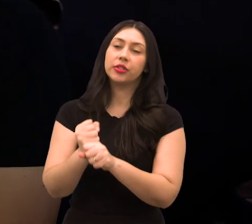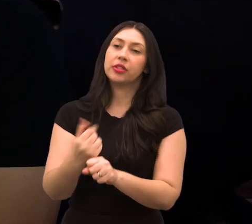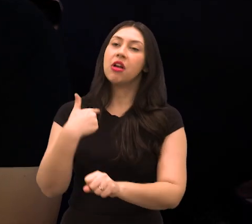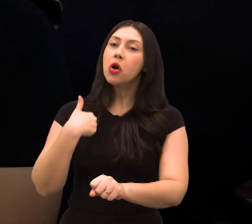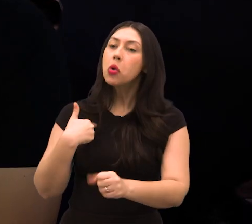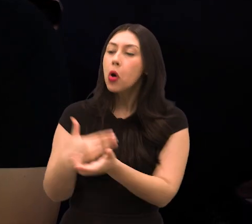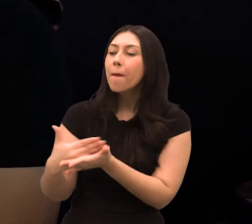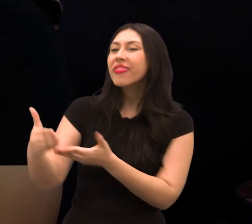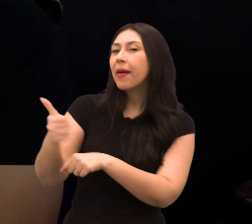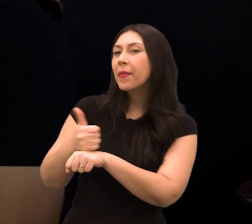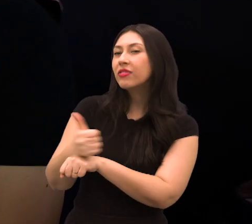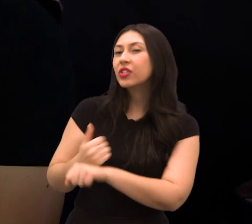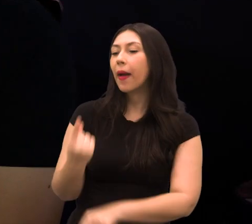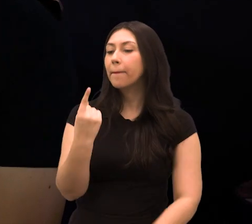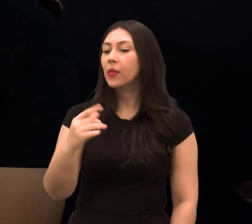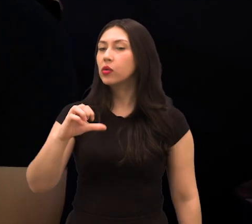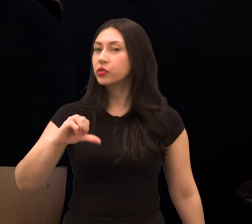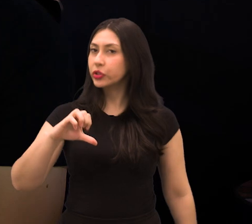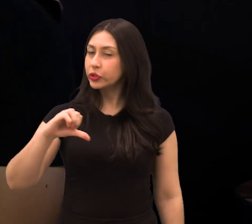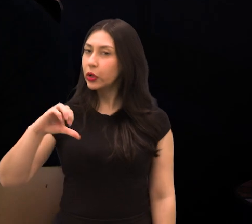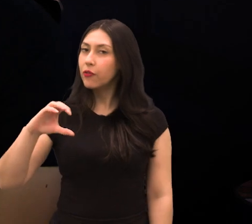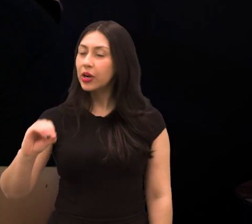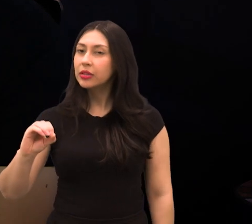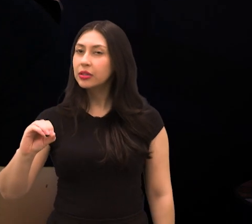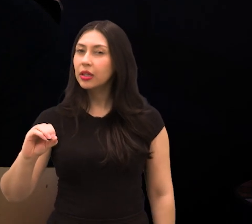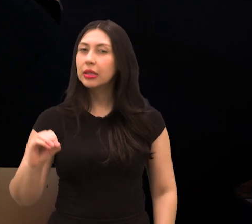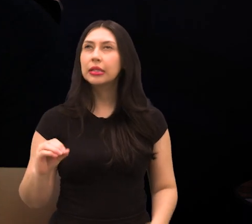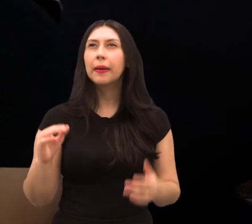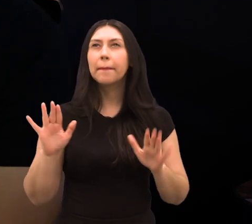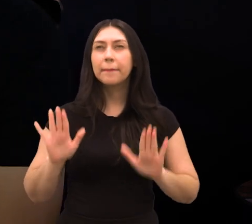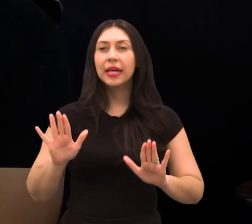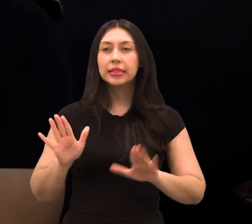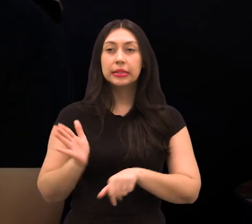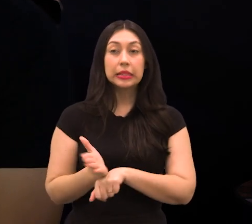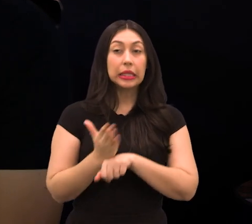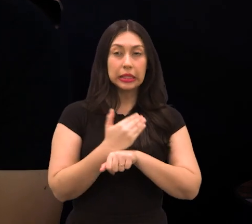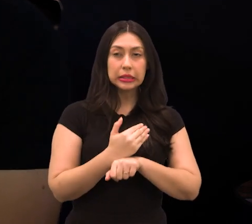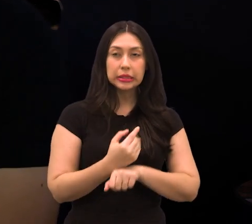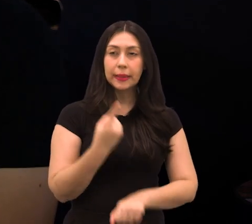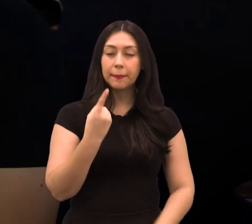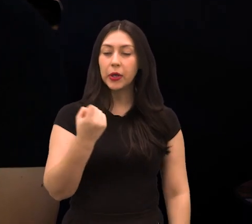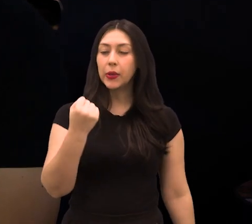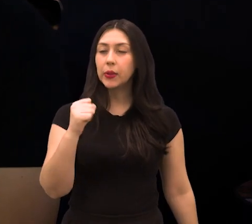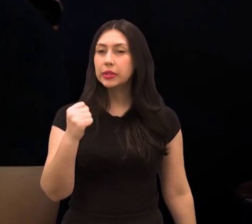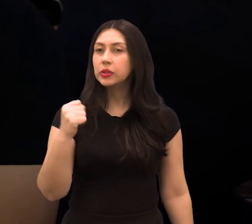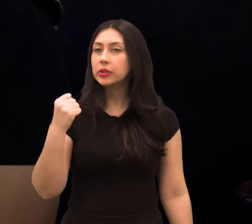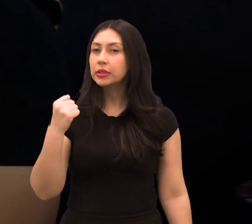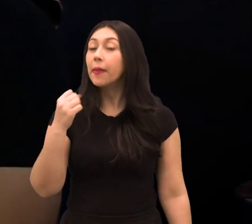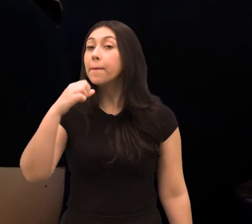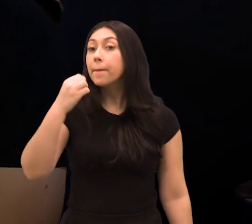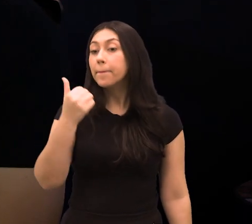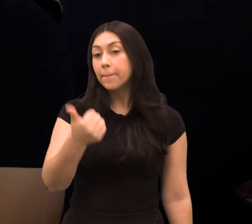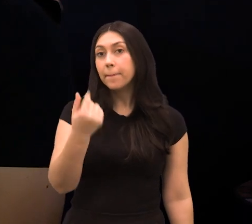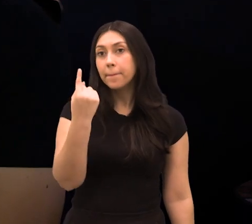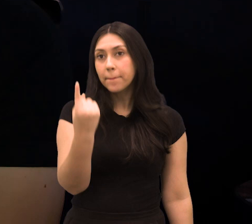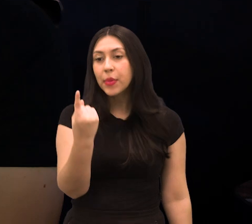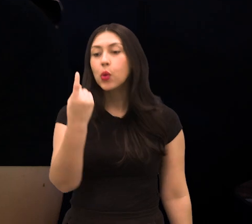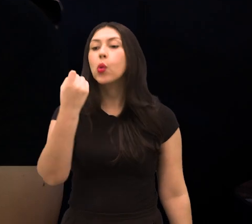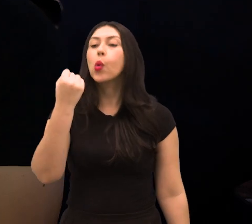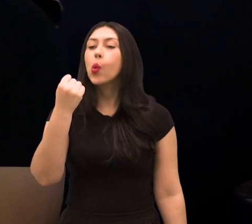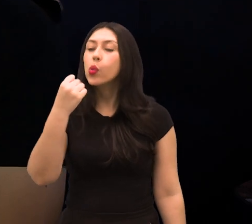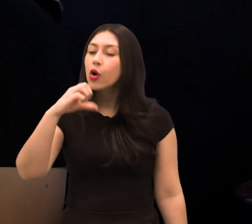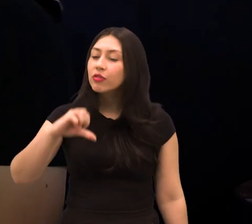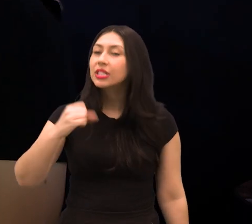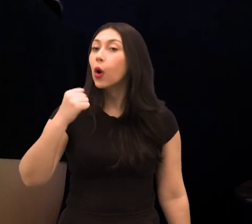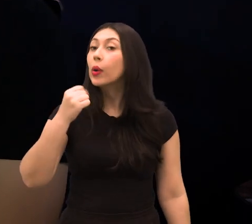comecei em 1990. Então eu tive banda em final de 86, quando eu voltei do seminário, que eu entrei em 85, eu fiquei praticamente